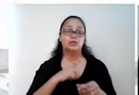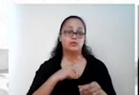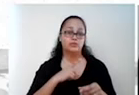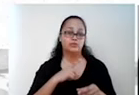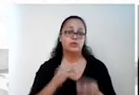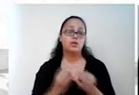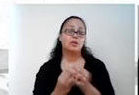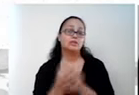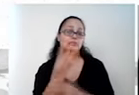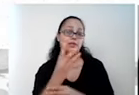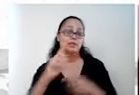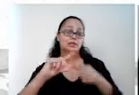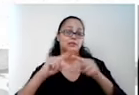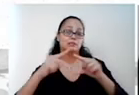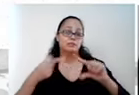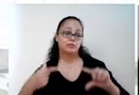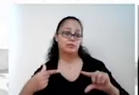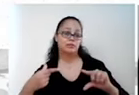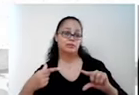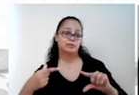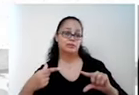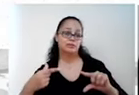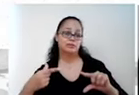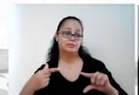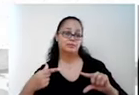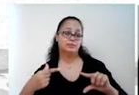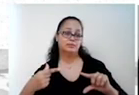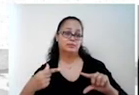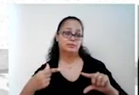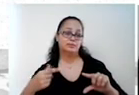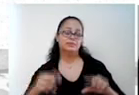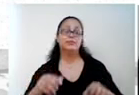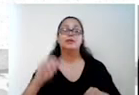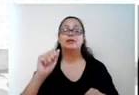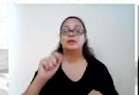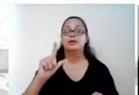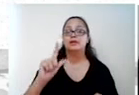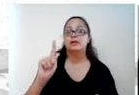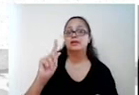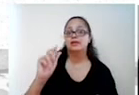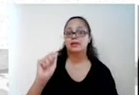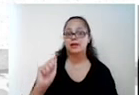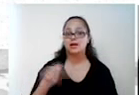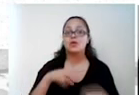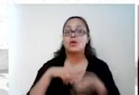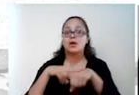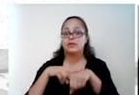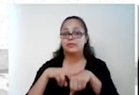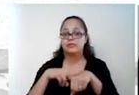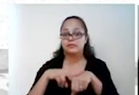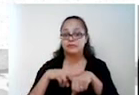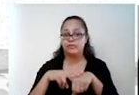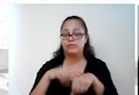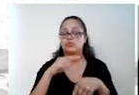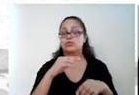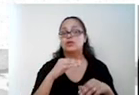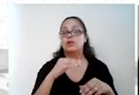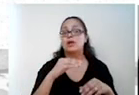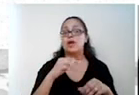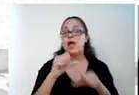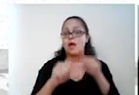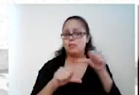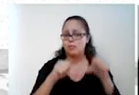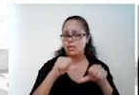Então, a partir da alga verde, observamos esse número 1 significa a mudança evolutiva que teve